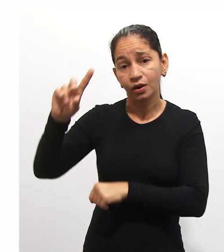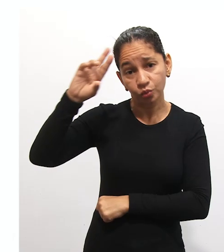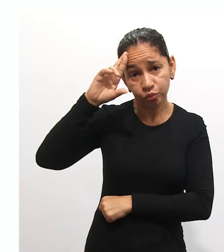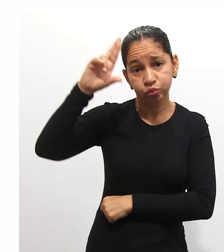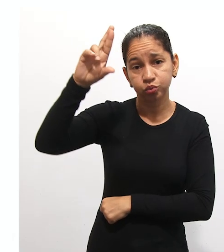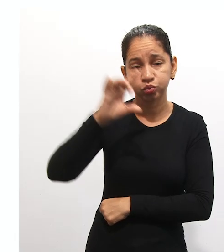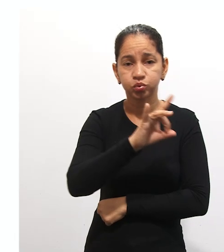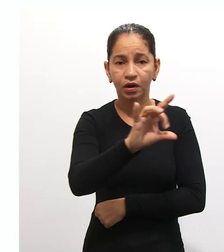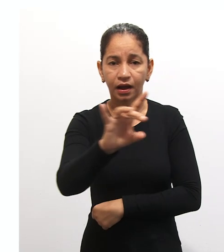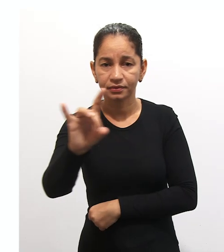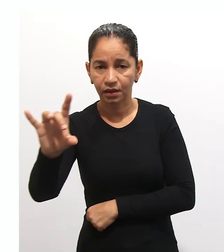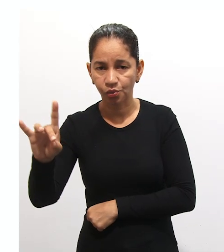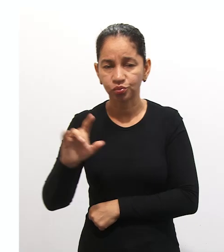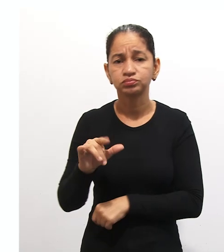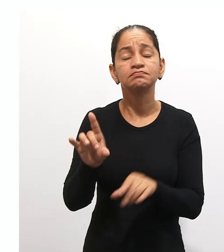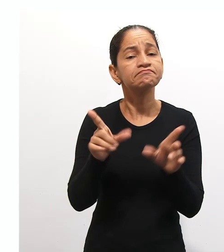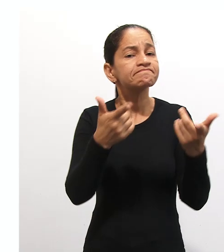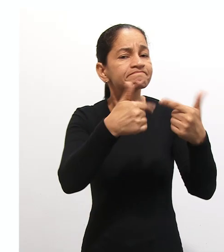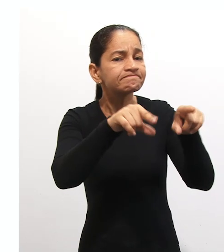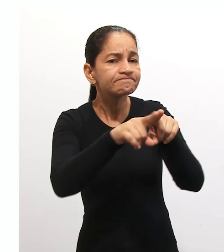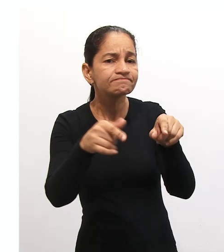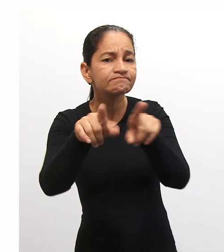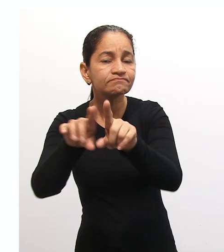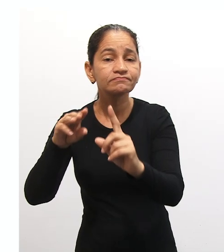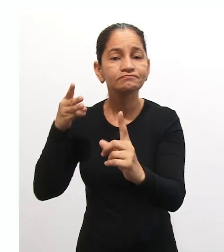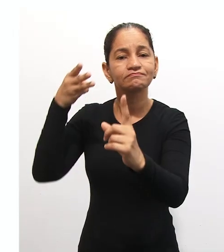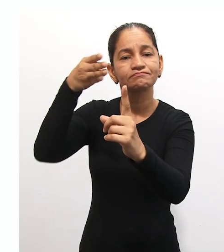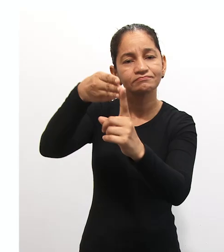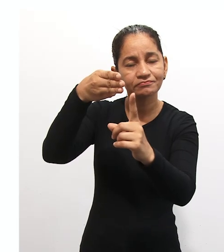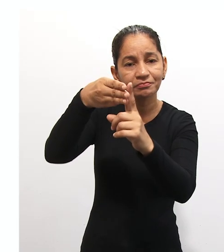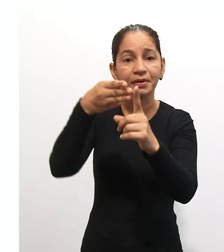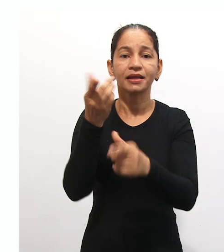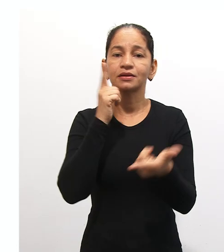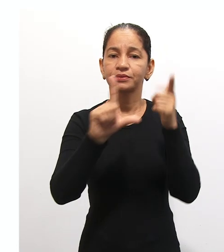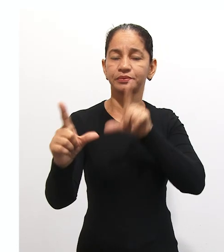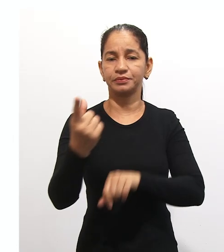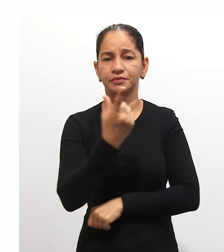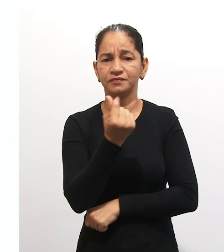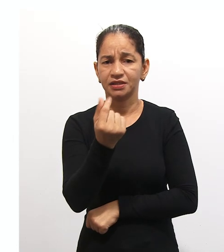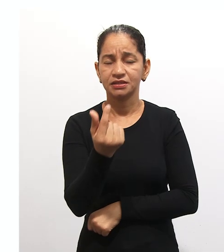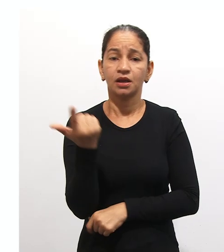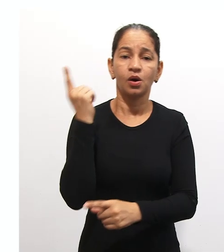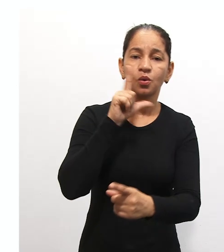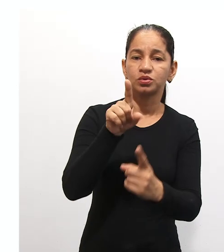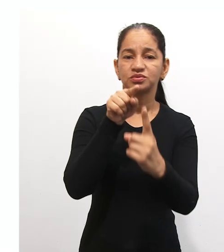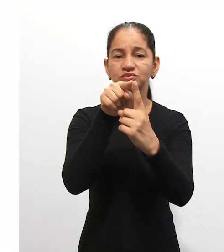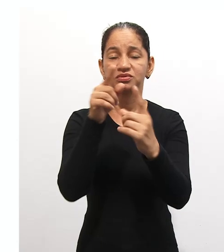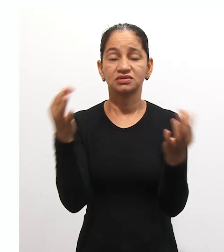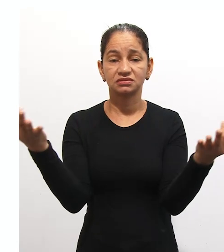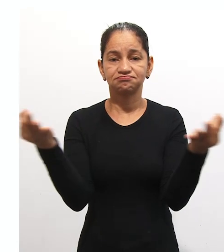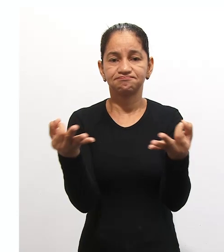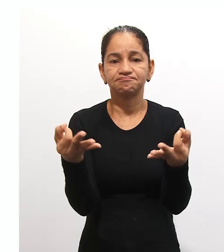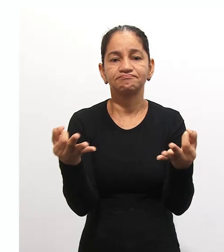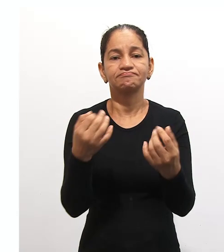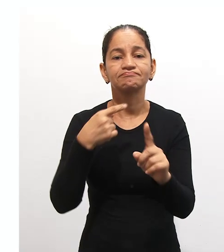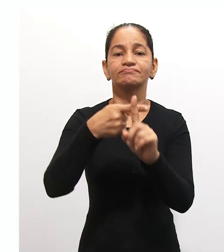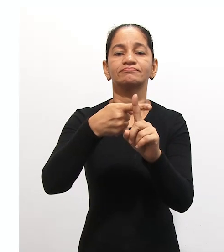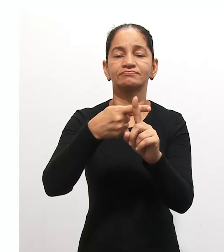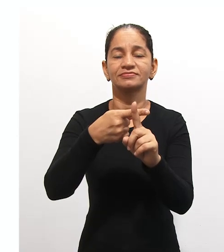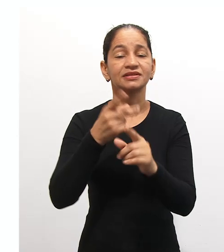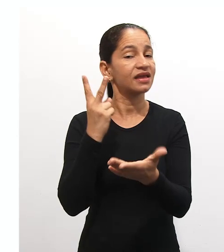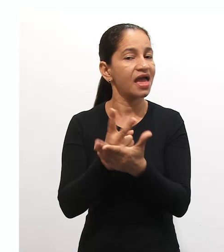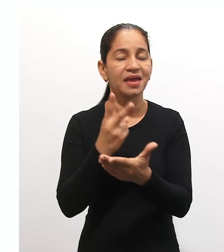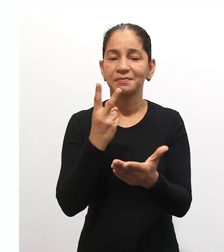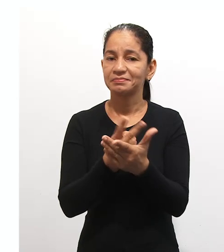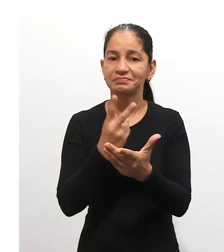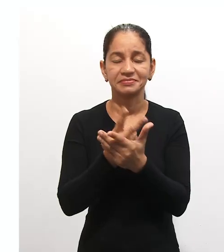com os gestores, garantindo que as metas financeiras sejam alcançadas com eficiência. E